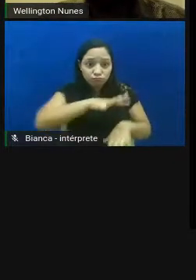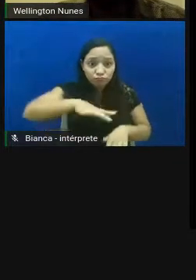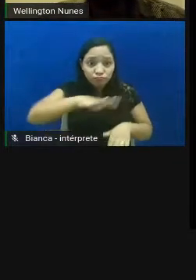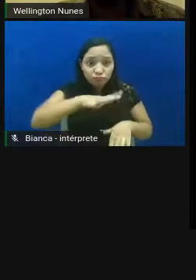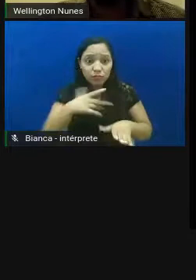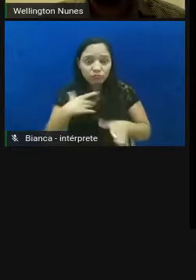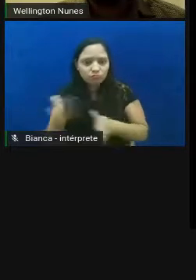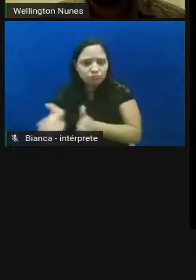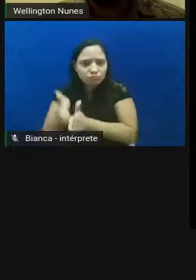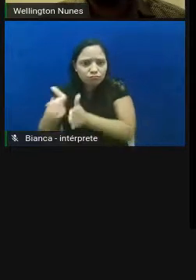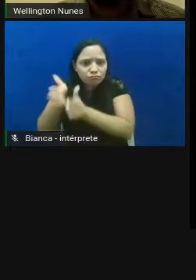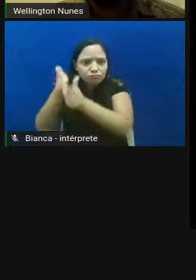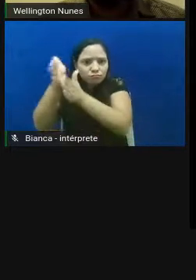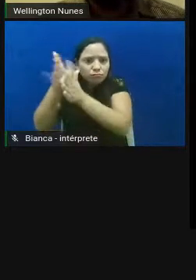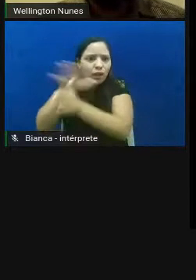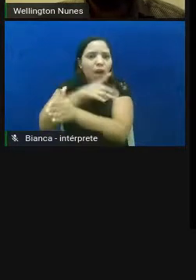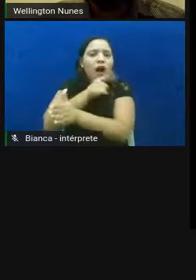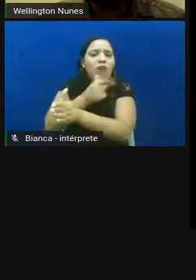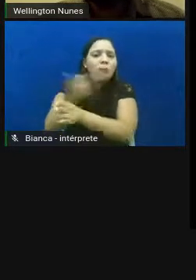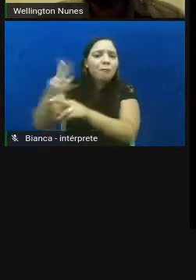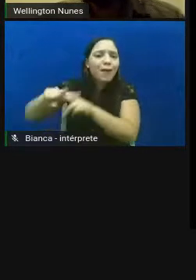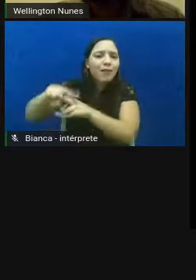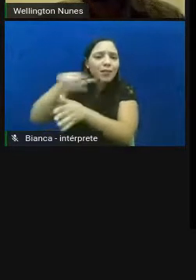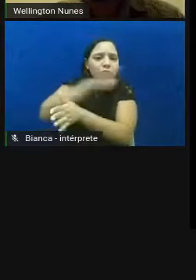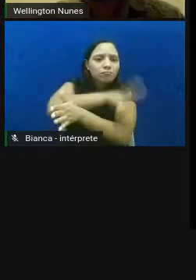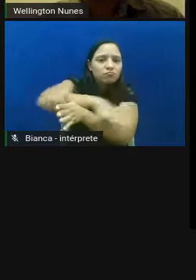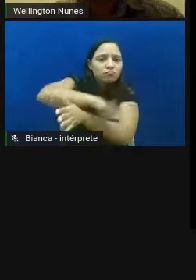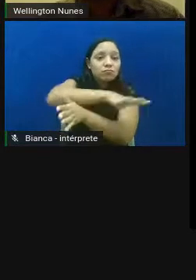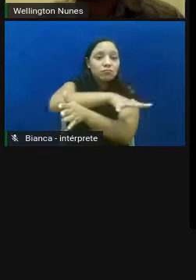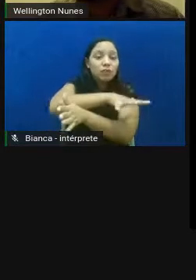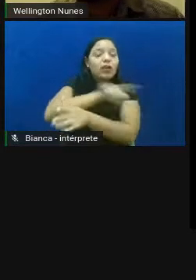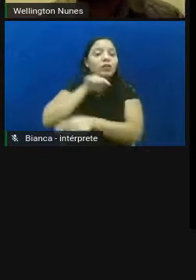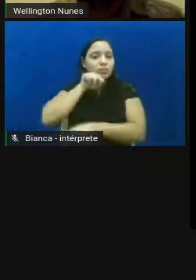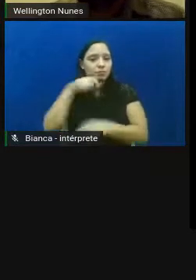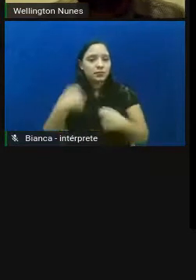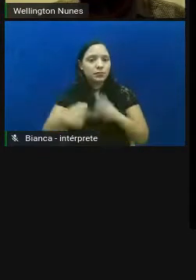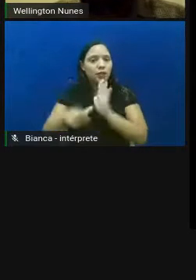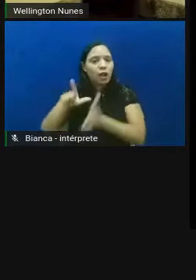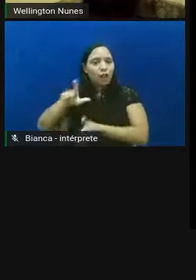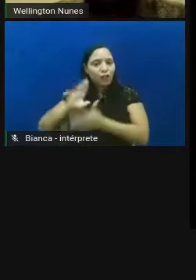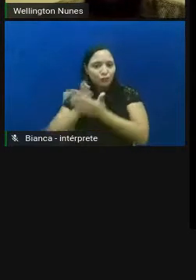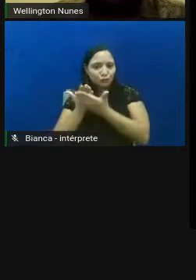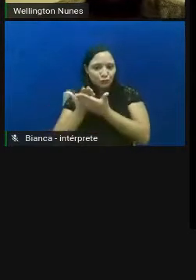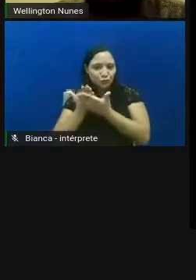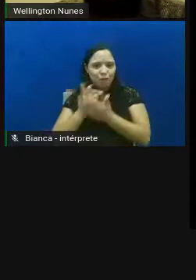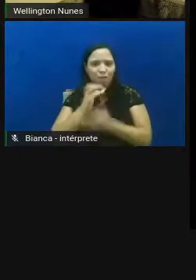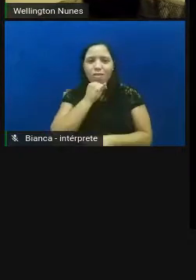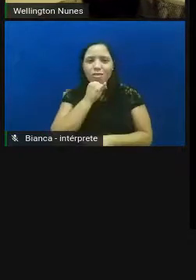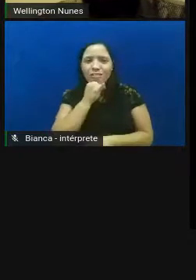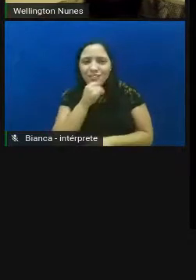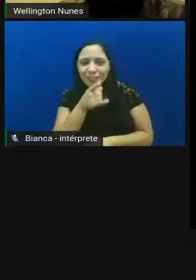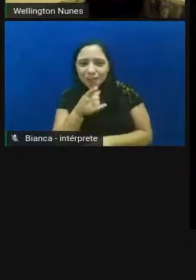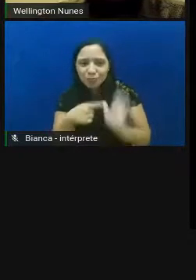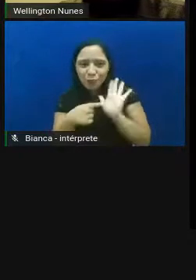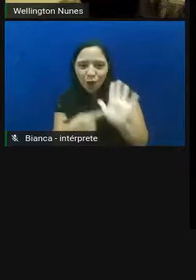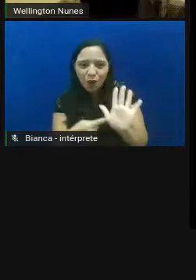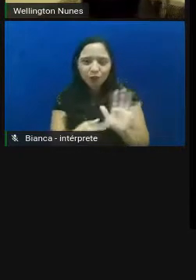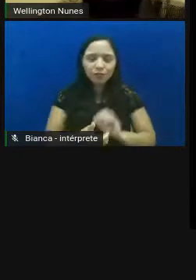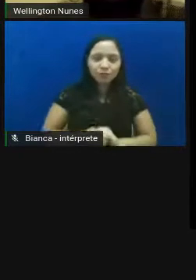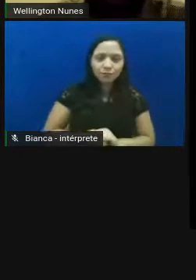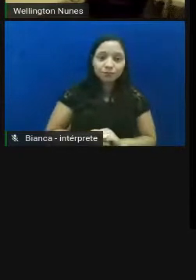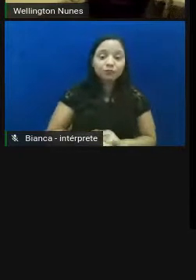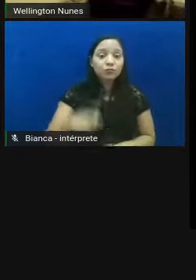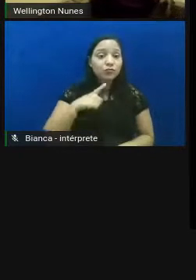estudos previamente. Olha só essa simulação. Nós temos uma cidade, um